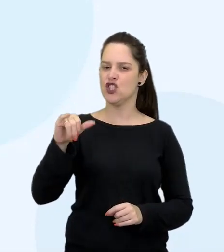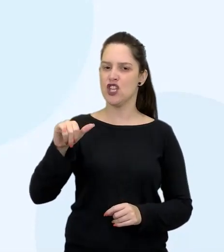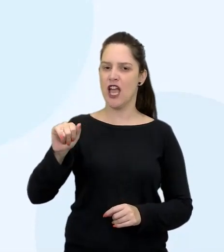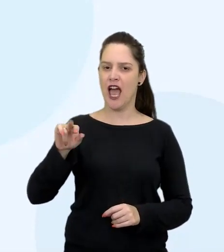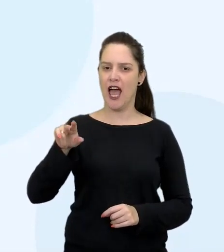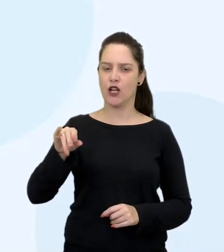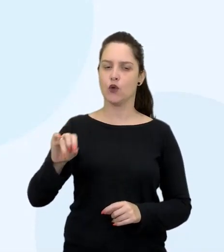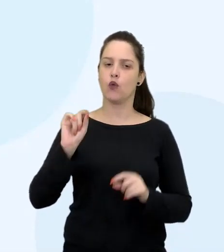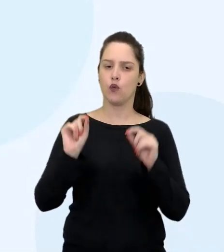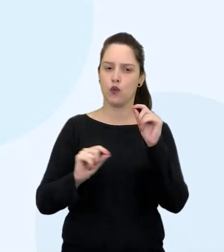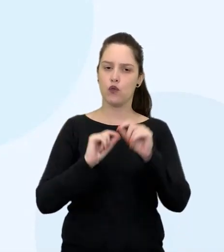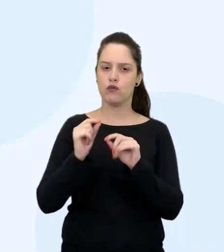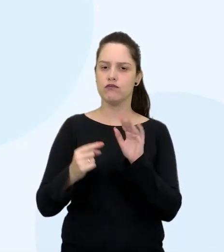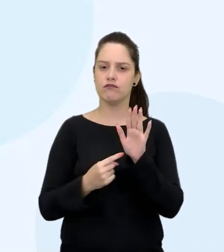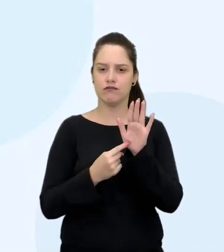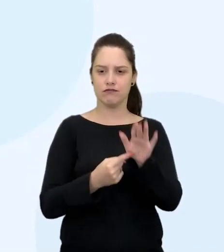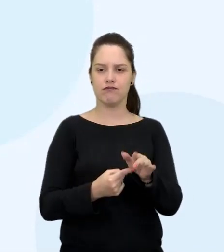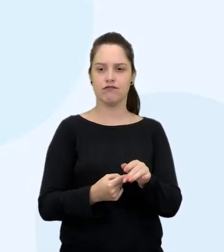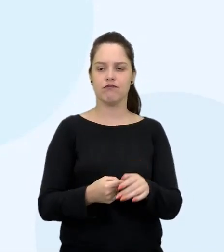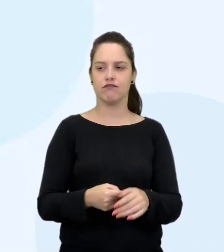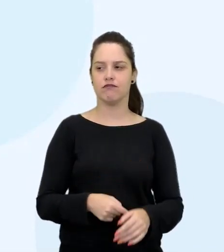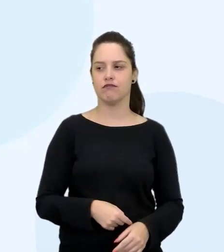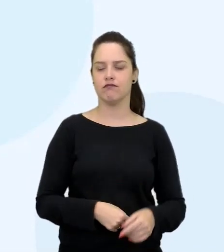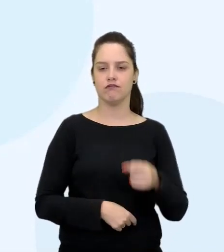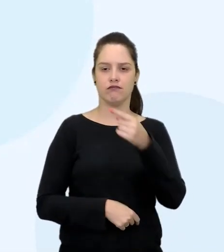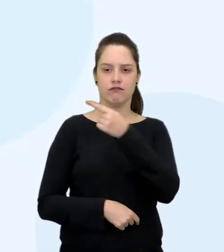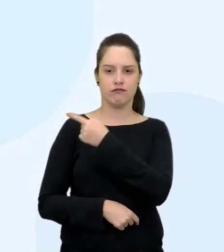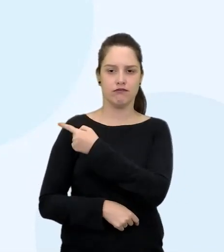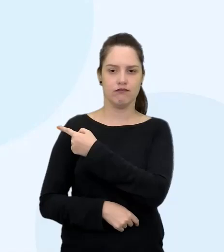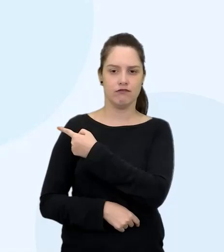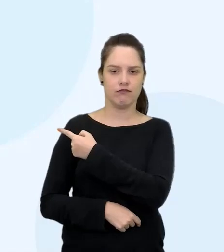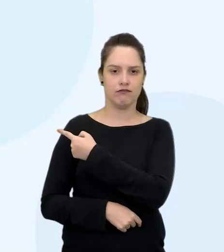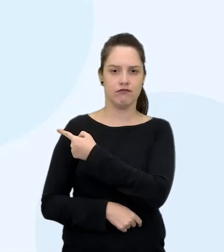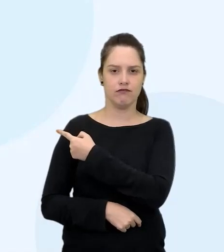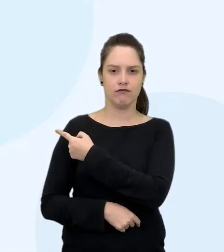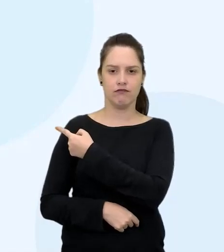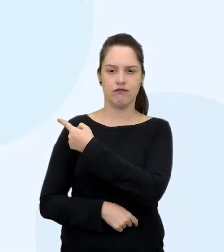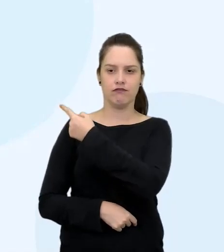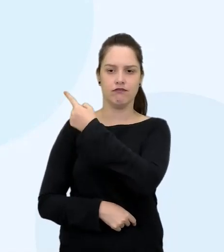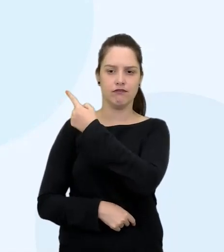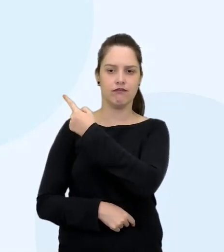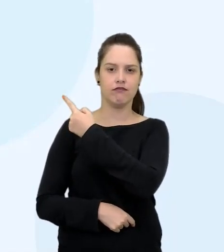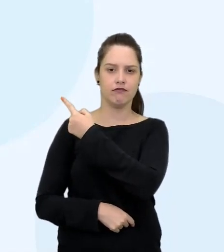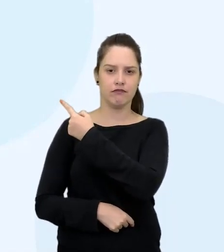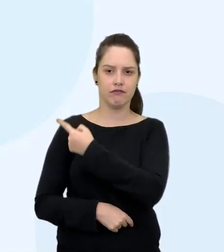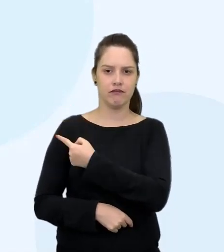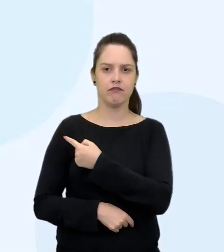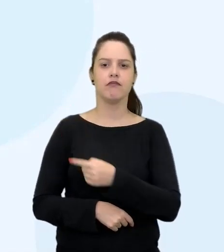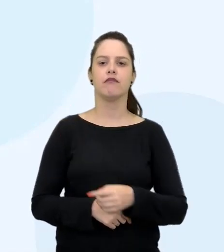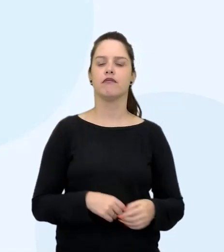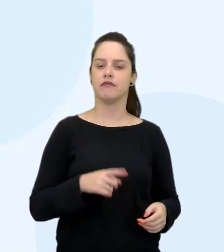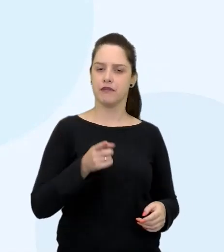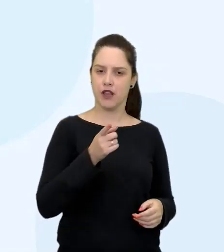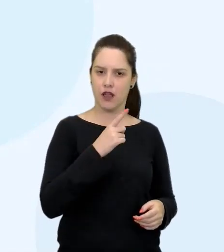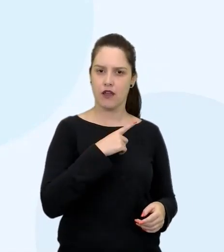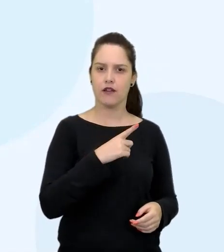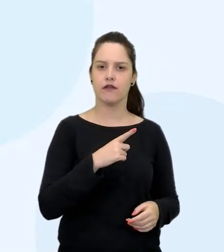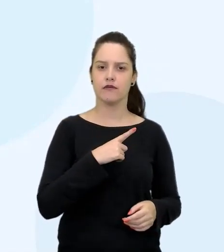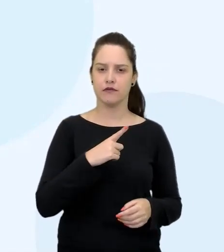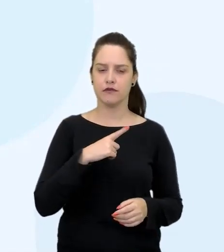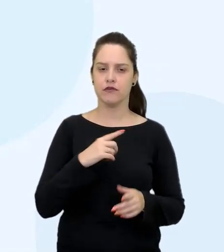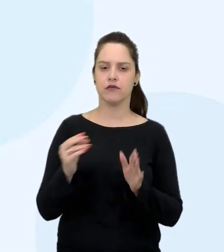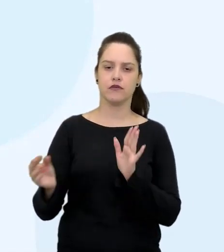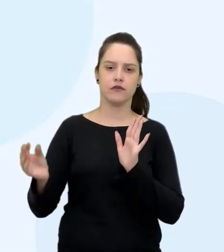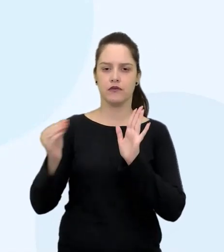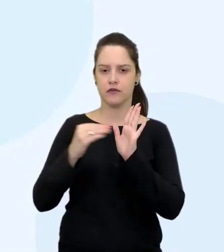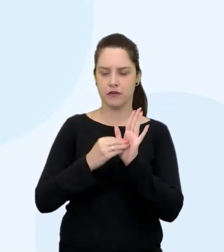imagem aí, que é do abutre, né, do bestiário de Aberdeen, pode ser também, né? Ele é de domínio